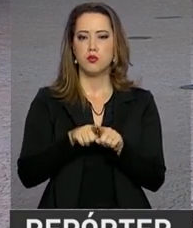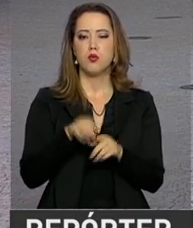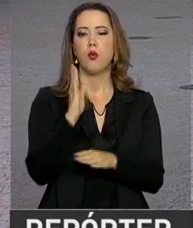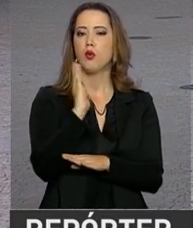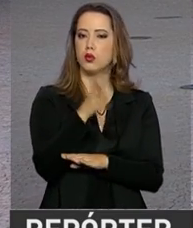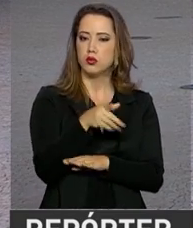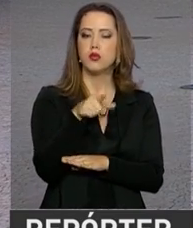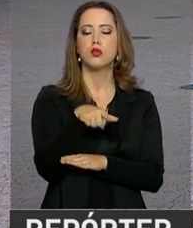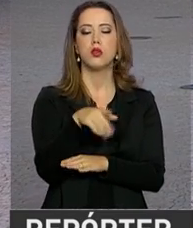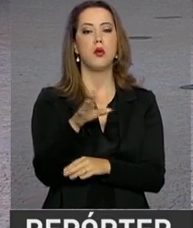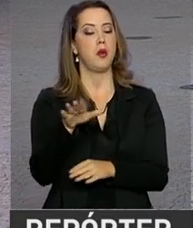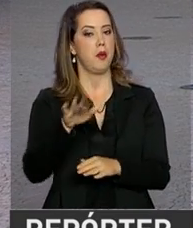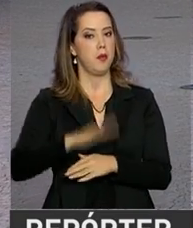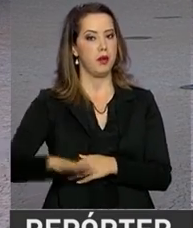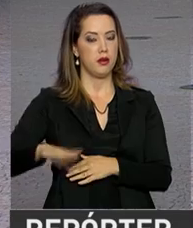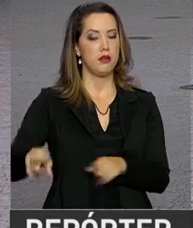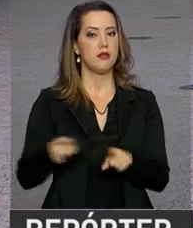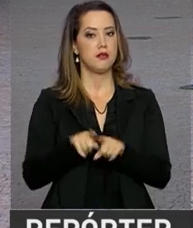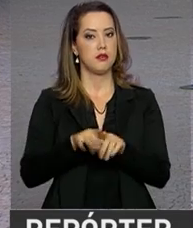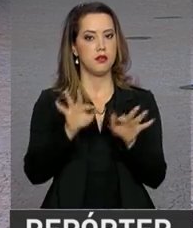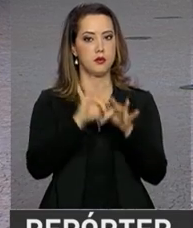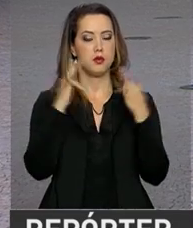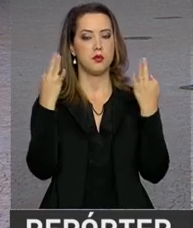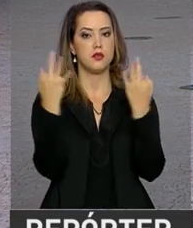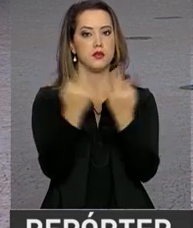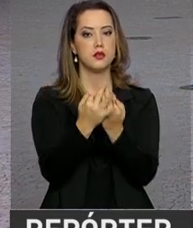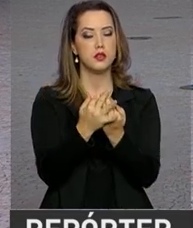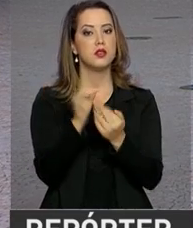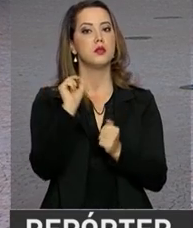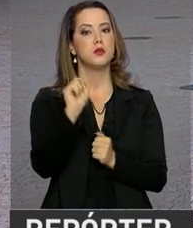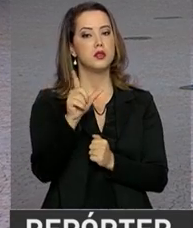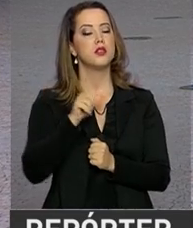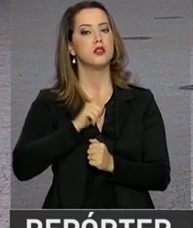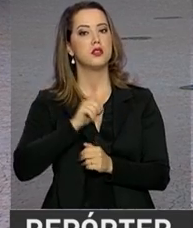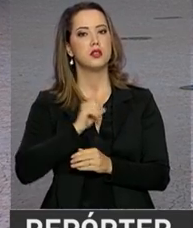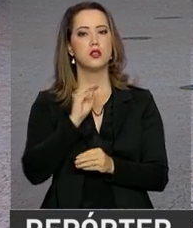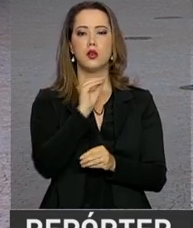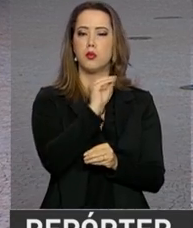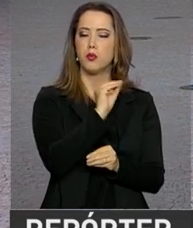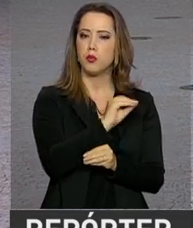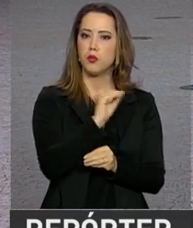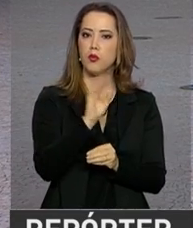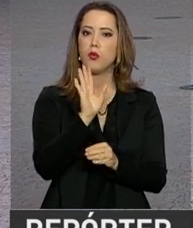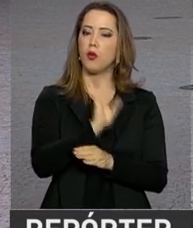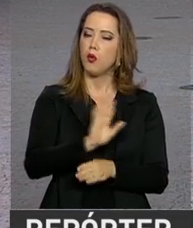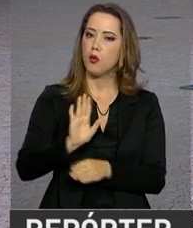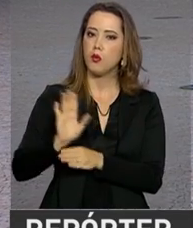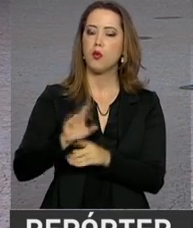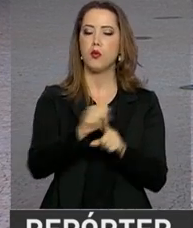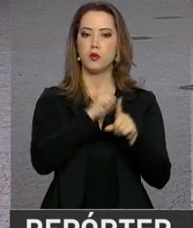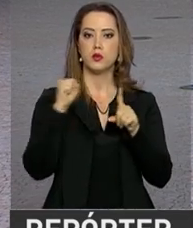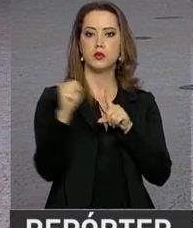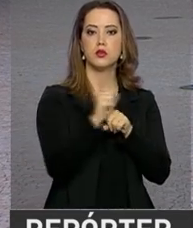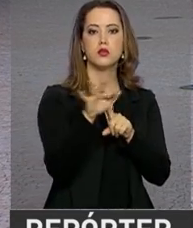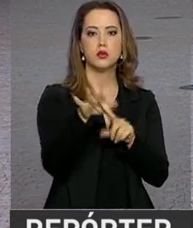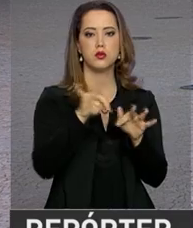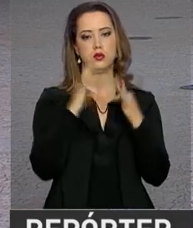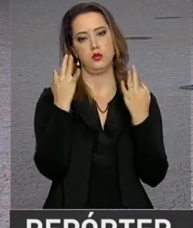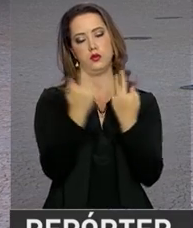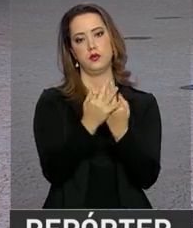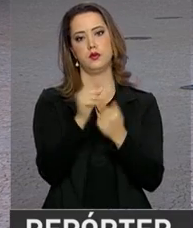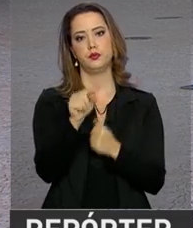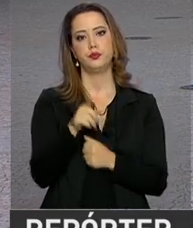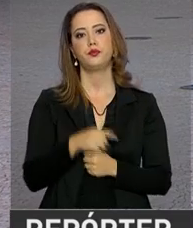criança para a família e ainda quando for o caso a proteção social a essas famílias envolvidas aí